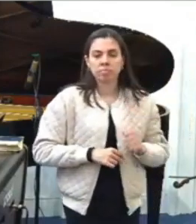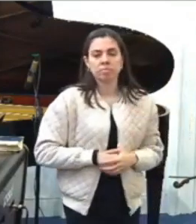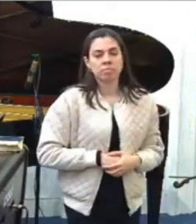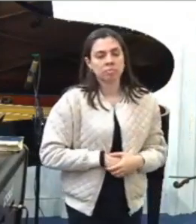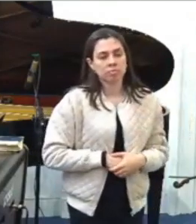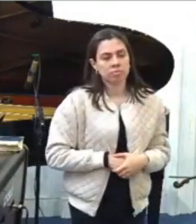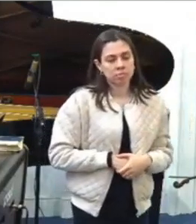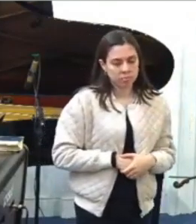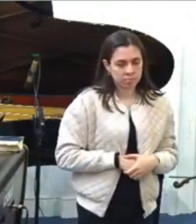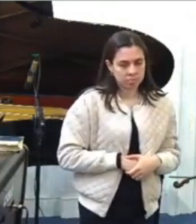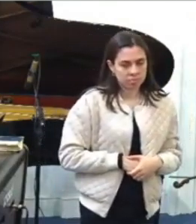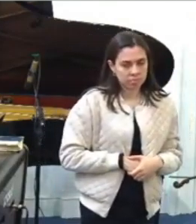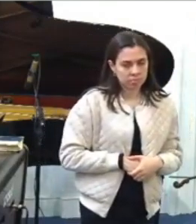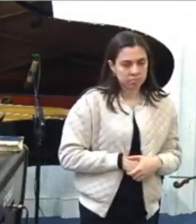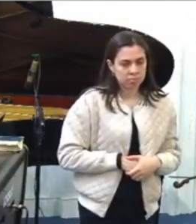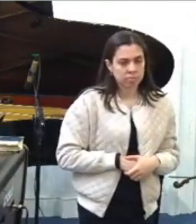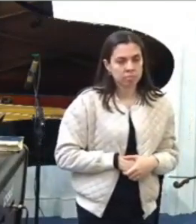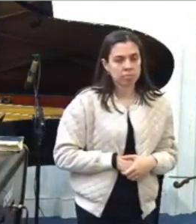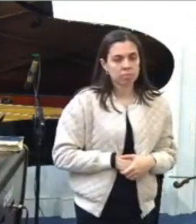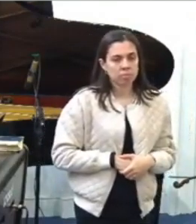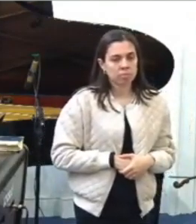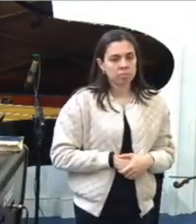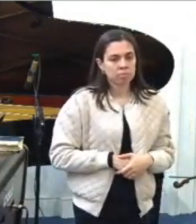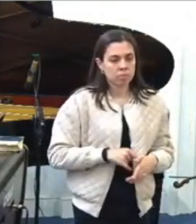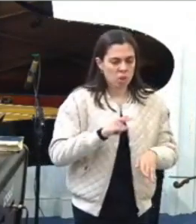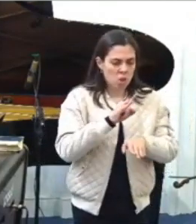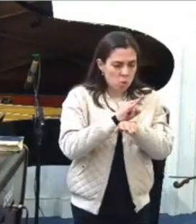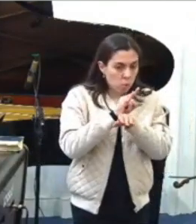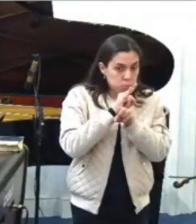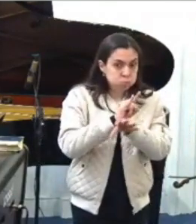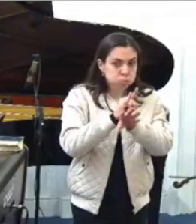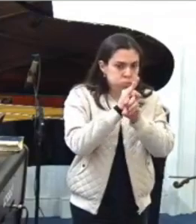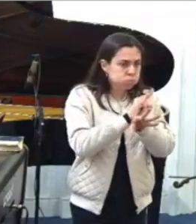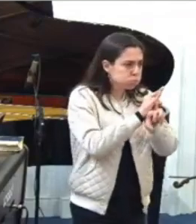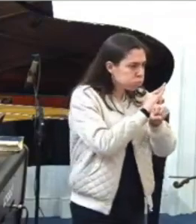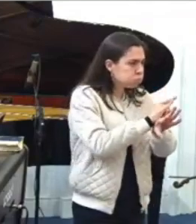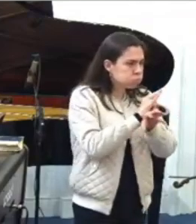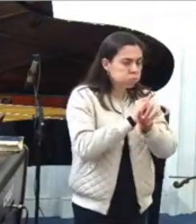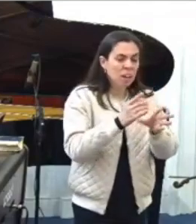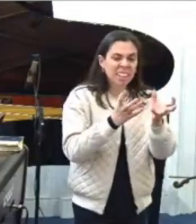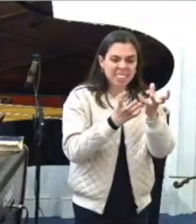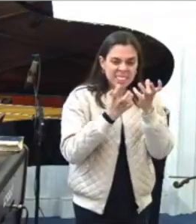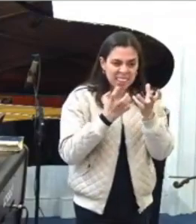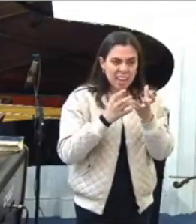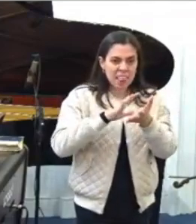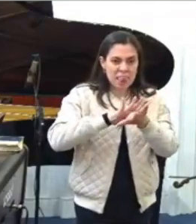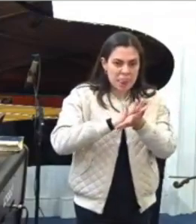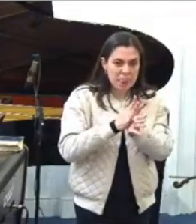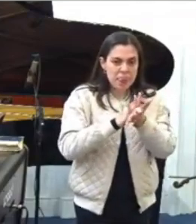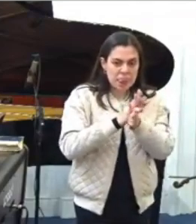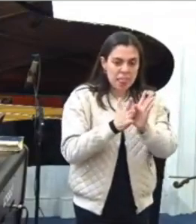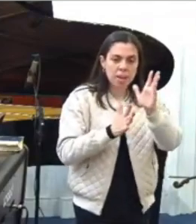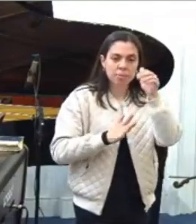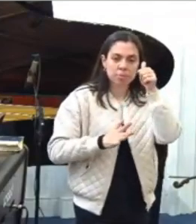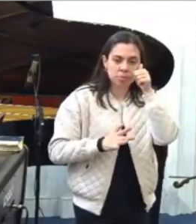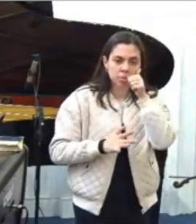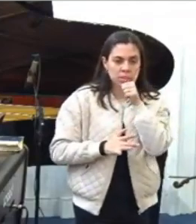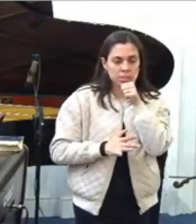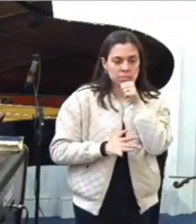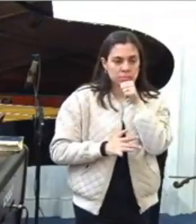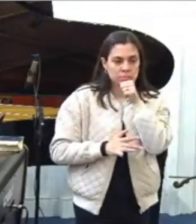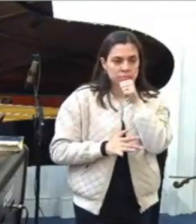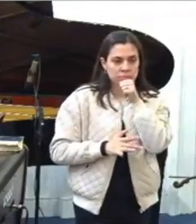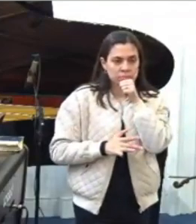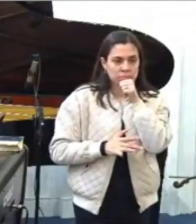aqui. Satanás a todo instante tenta ferir a mulher, mas antes até mesmo de mostrar as armas